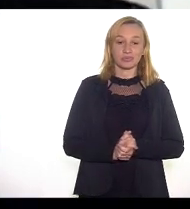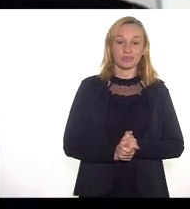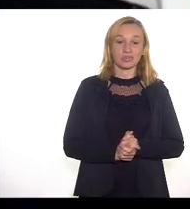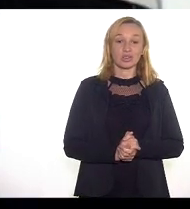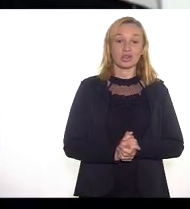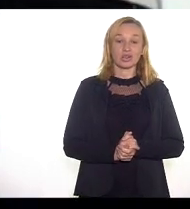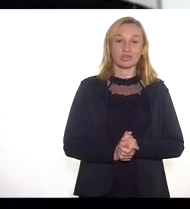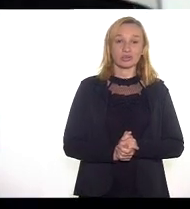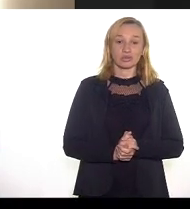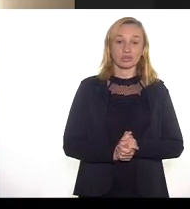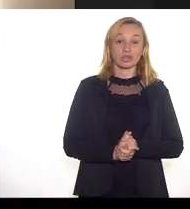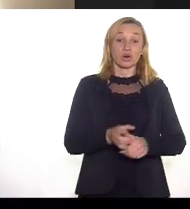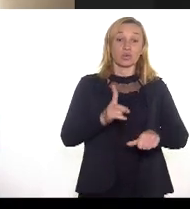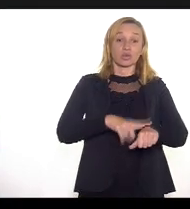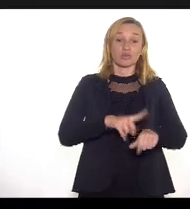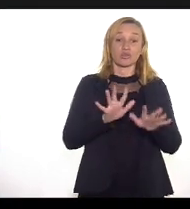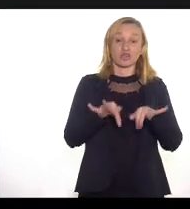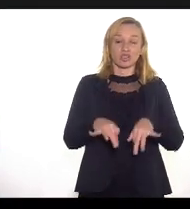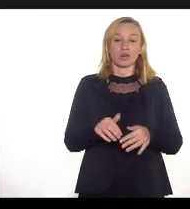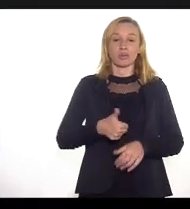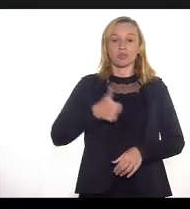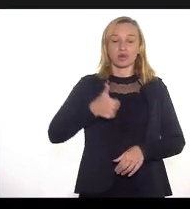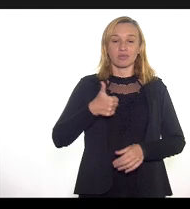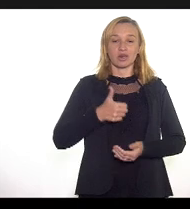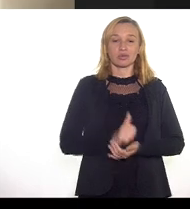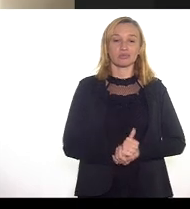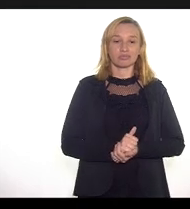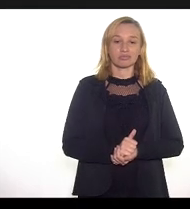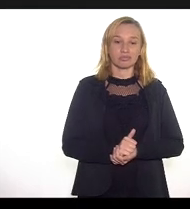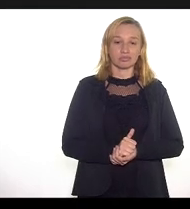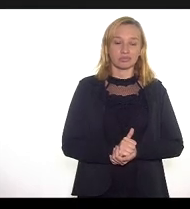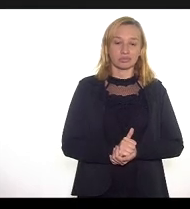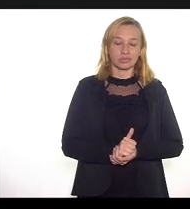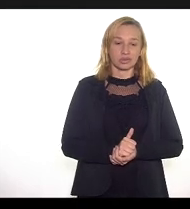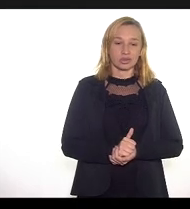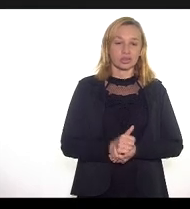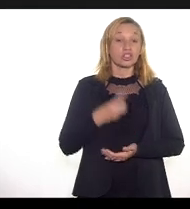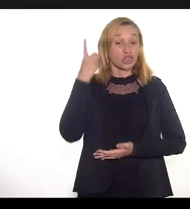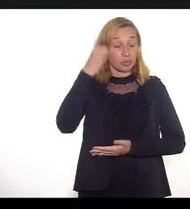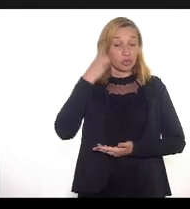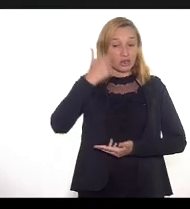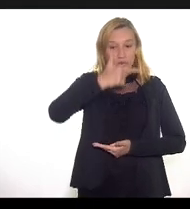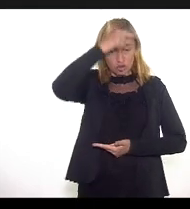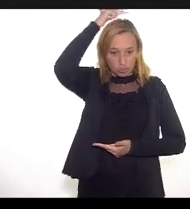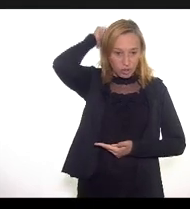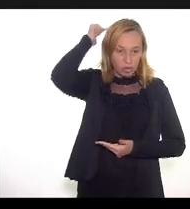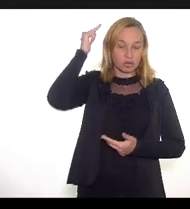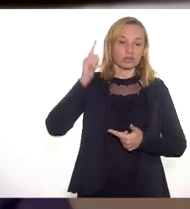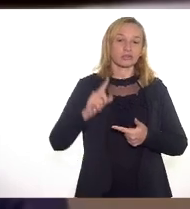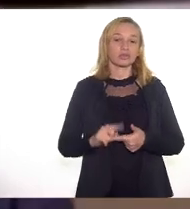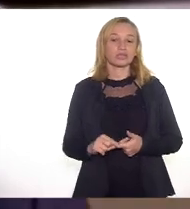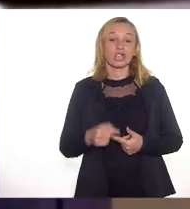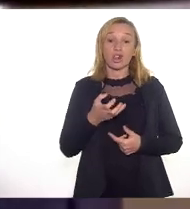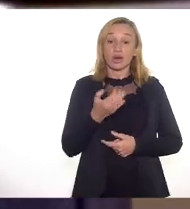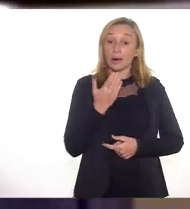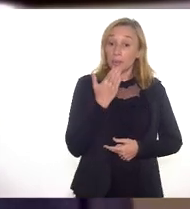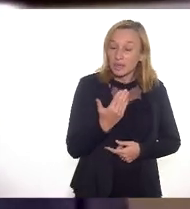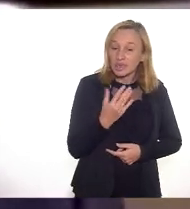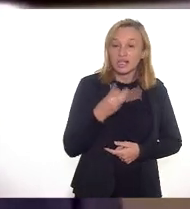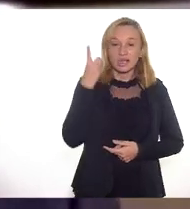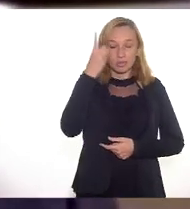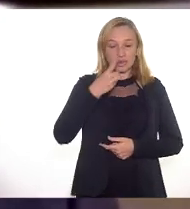Passa-se o expediente final. Primeiro orador escrito, deputado Luiz Paulo, e eu quero pedir à